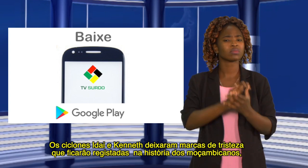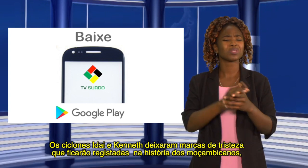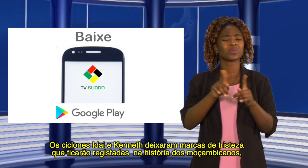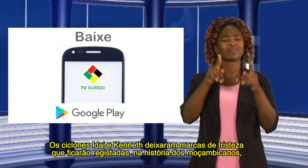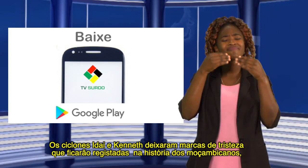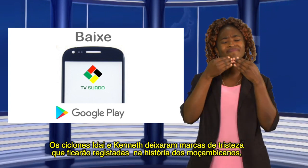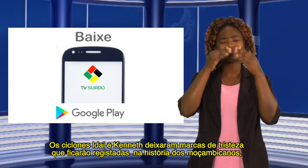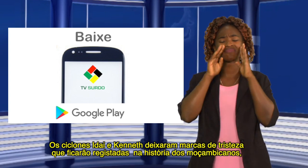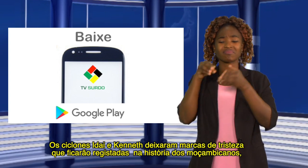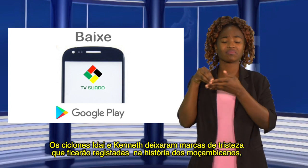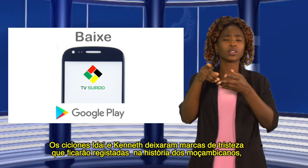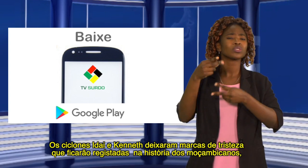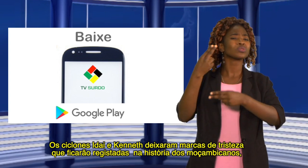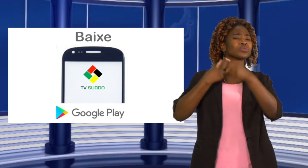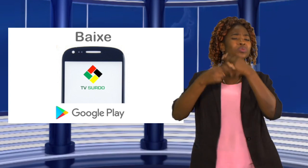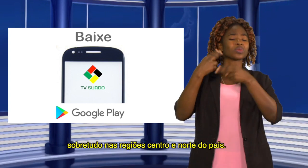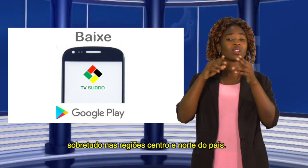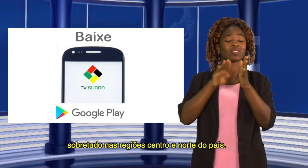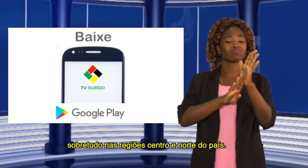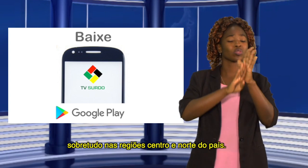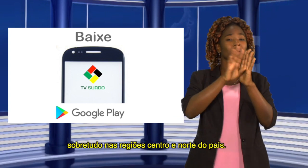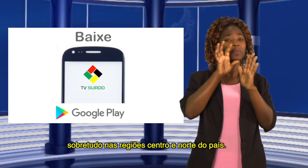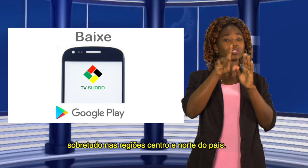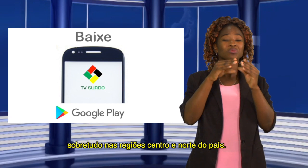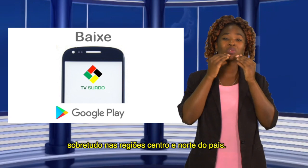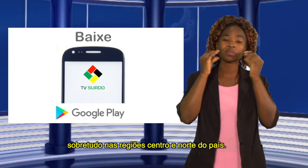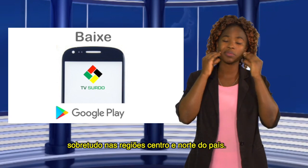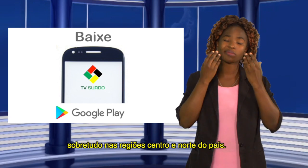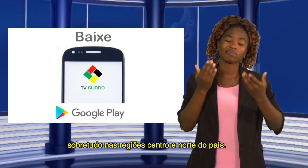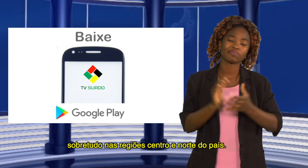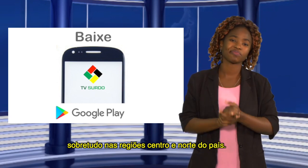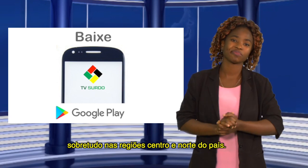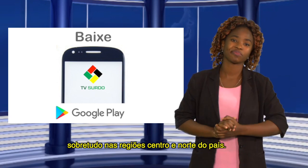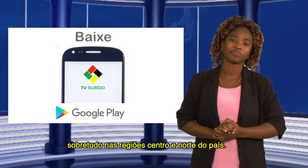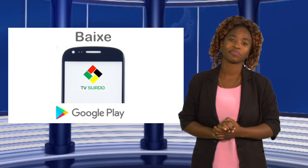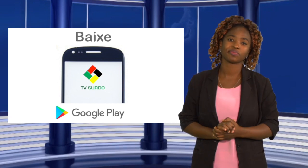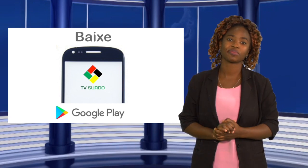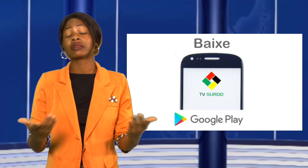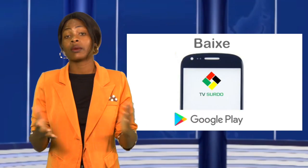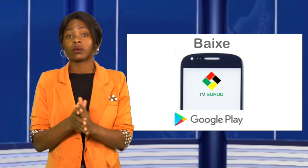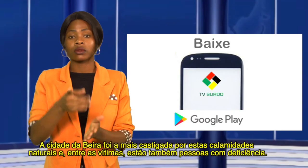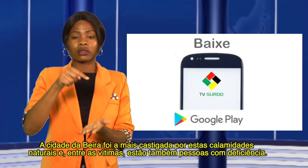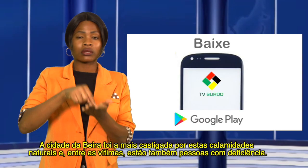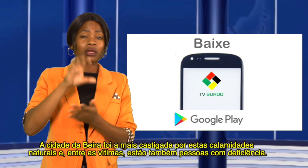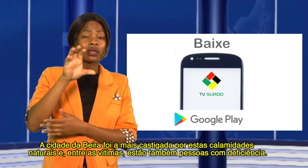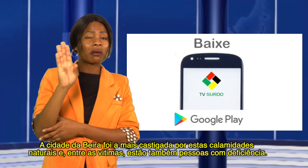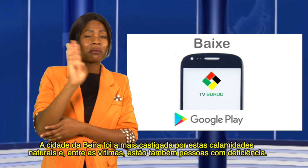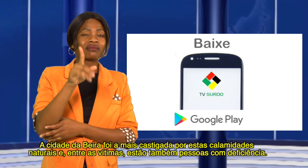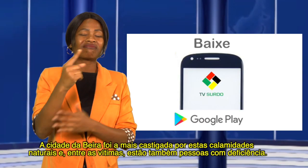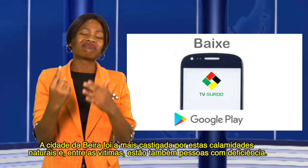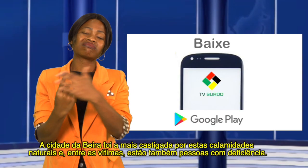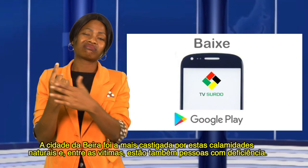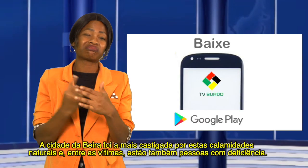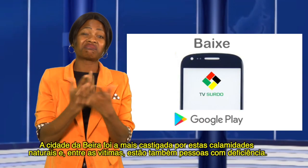ficaram registradas na história dos moçambicanos, sobretudo nas regiões centro e norte do país. A cidade da